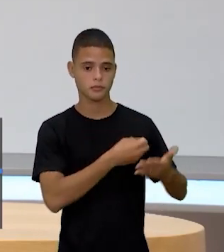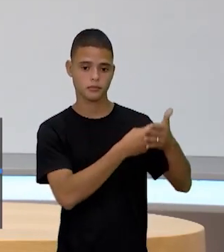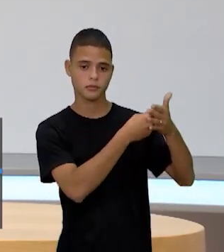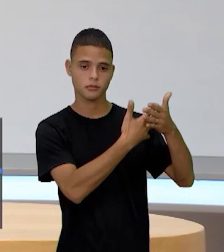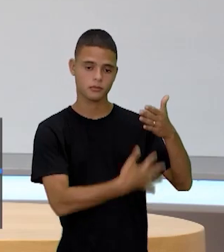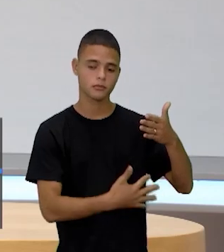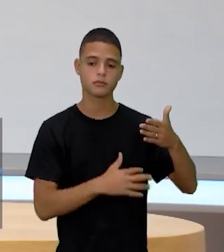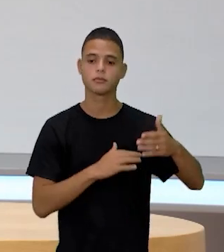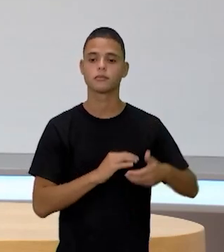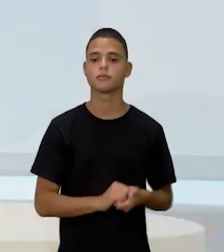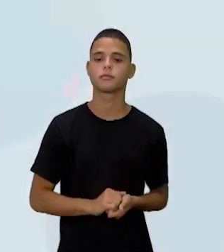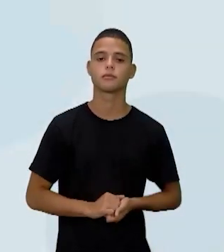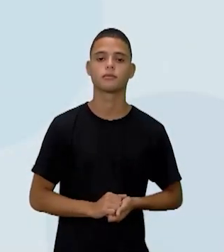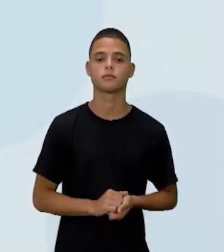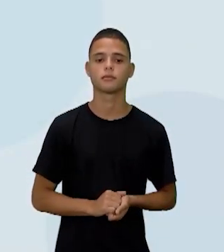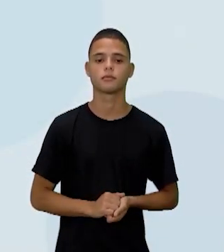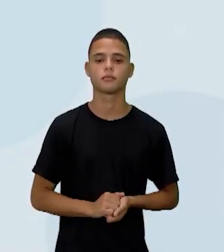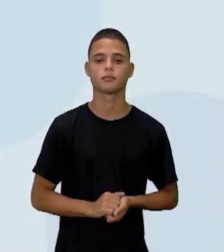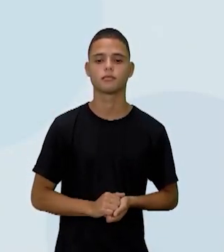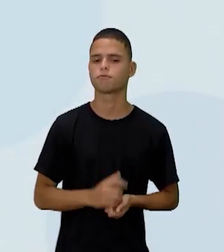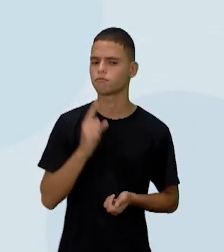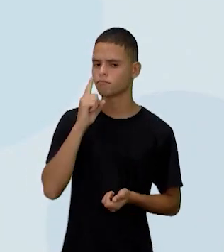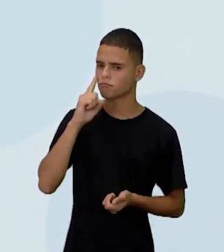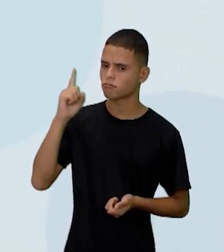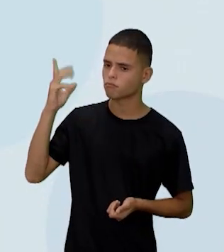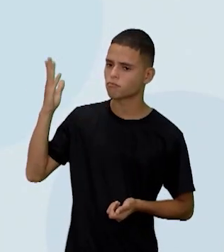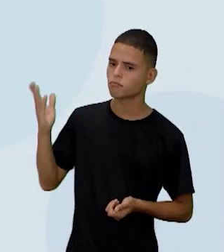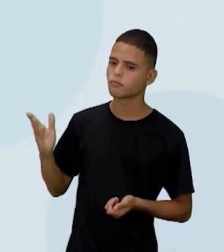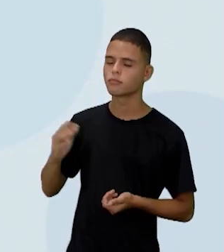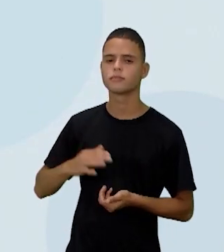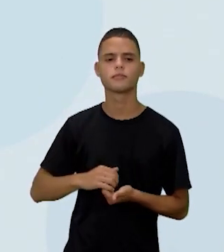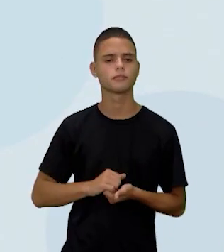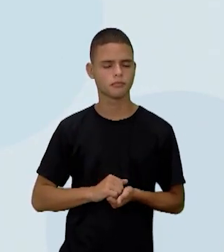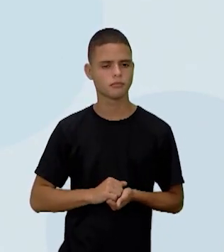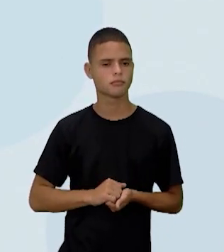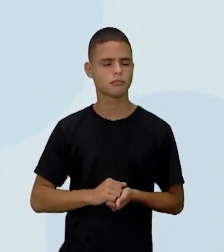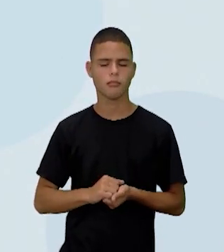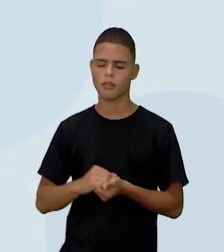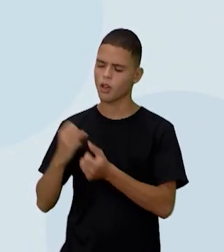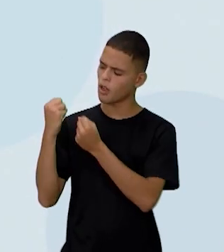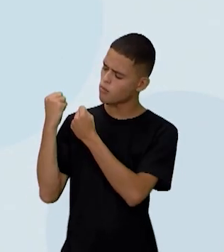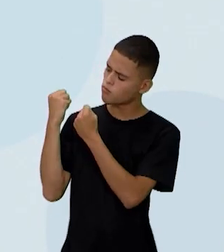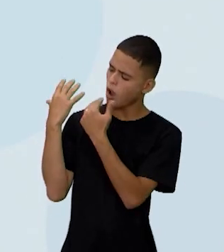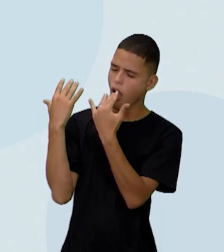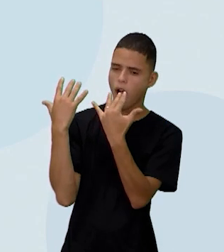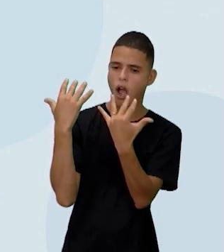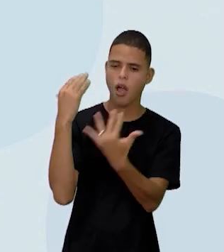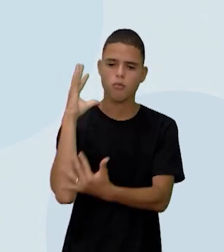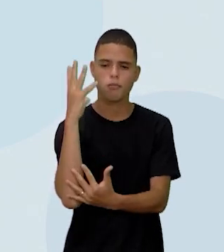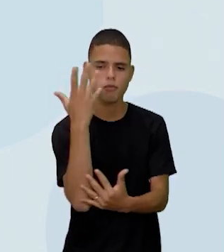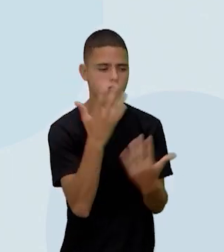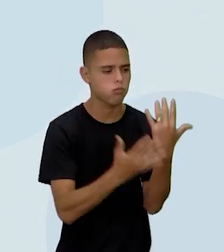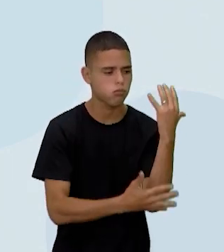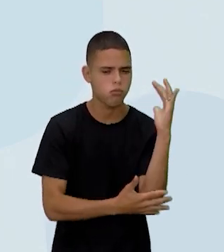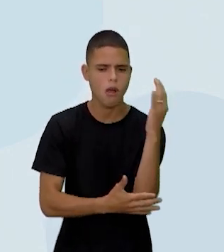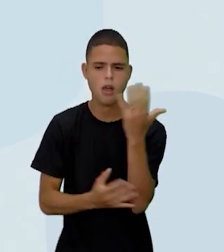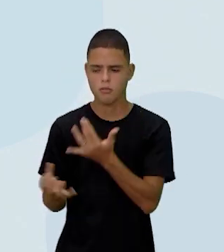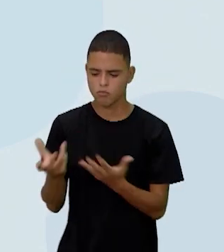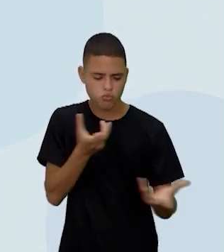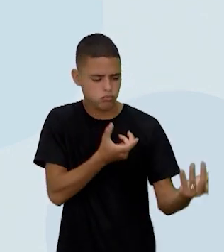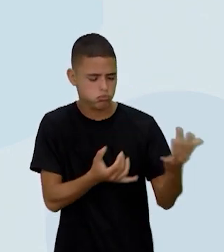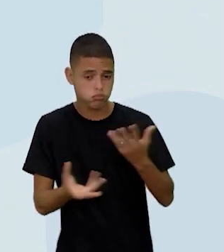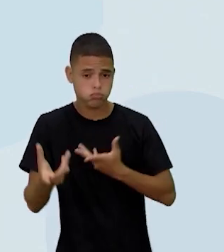né? Aí, uma floresta, após ser queimada, consegue retornar ao seu estado inicial em um